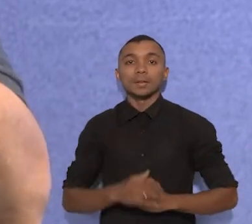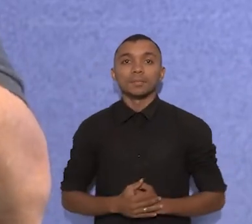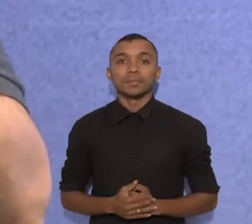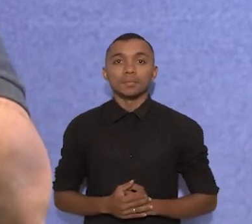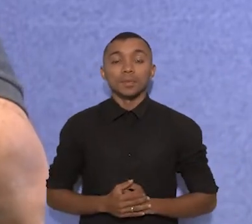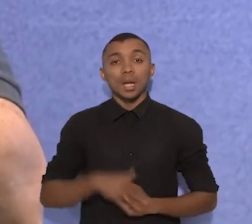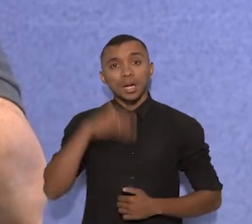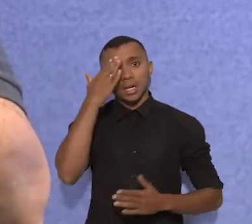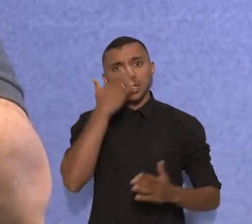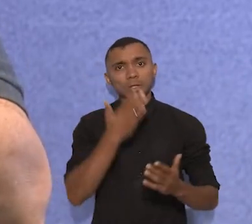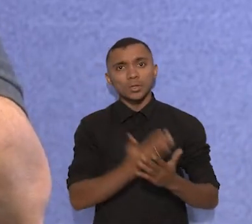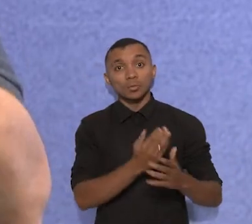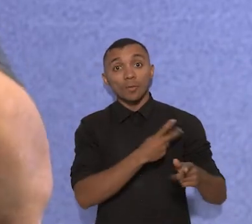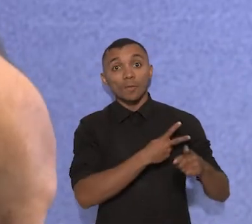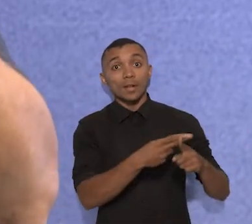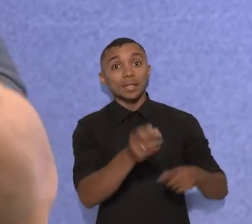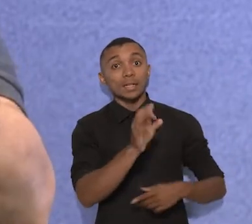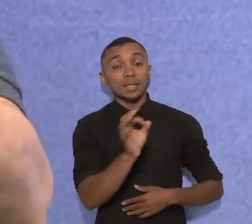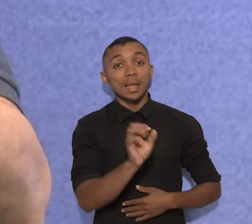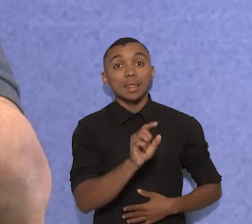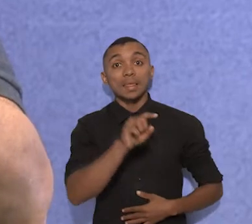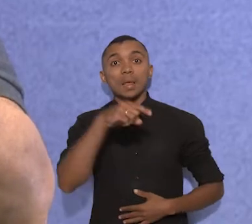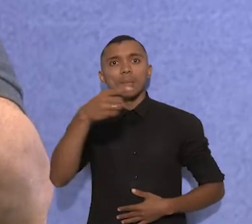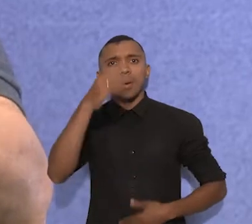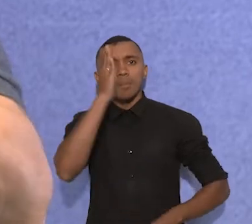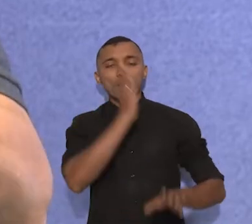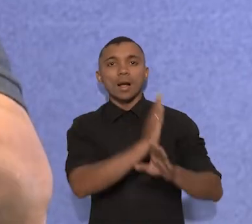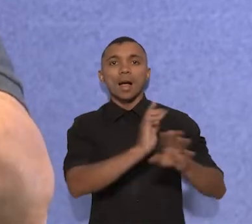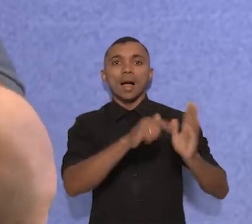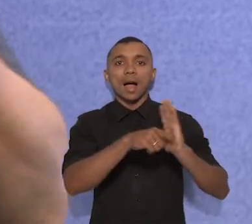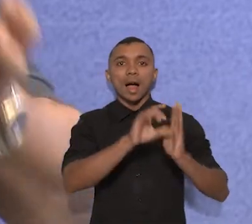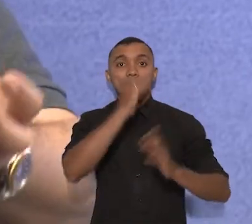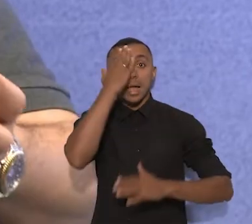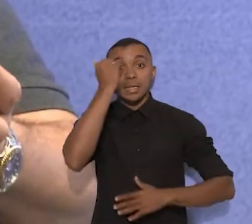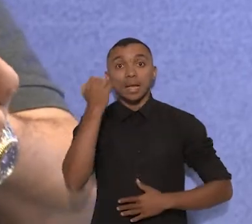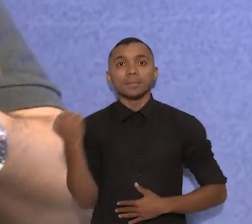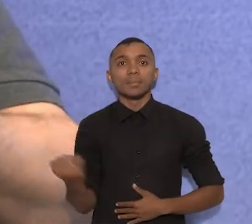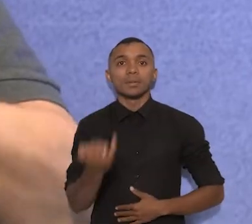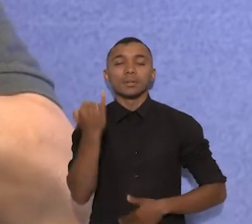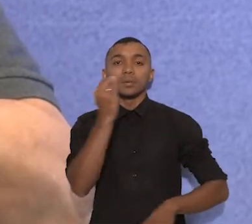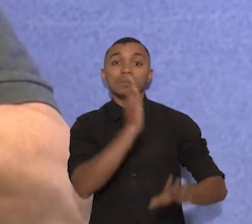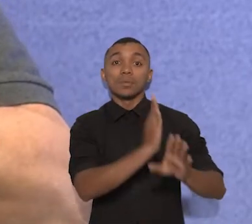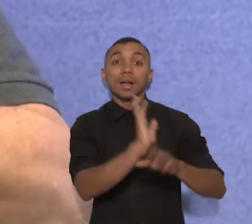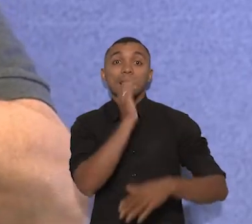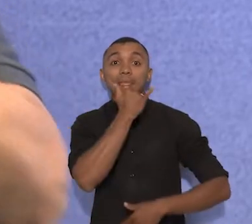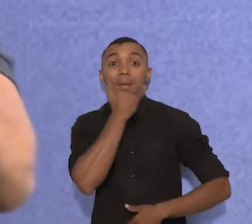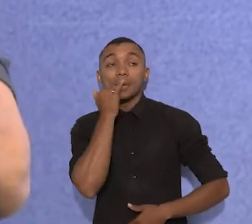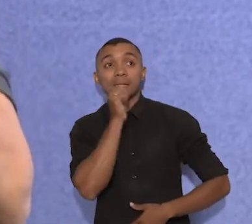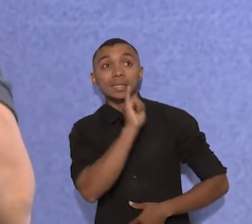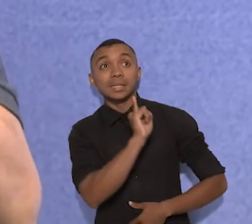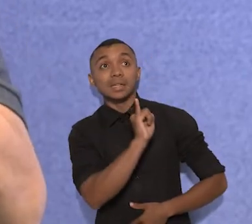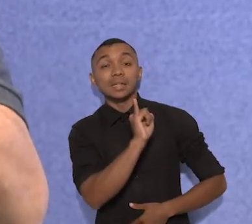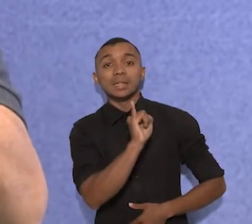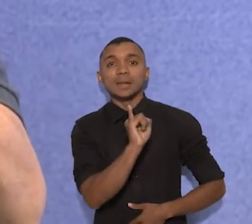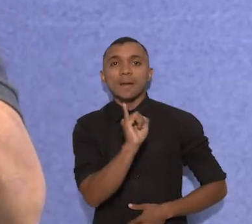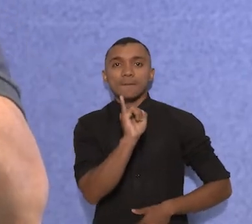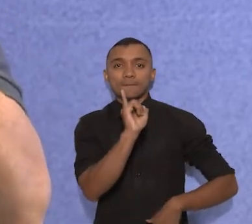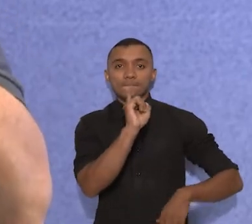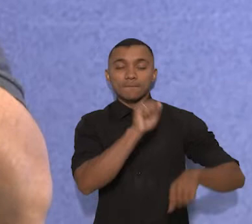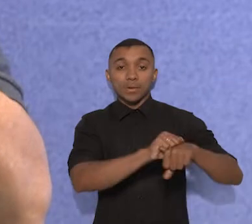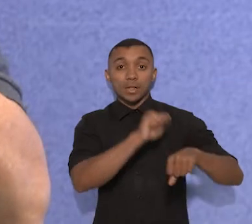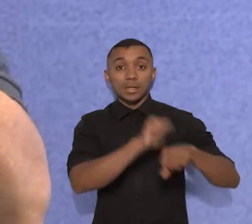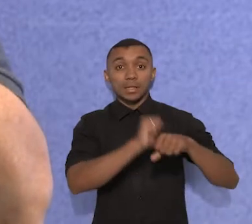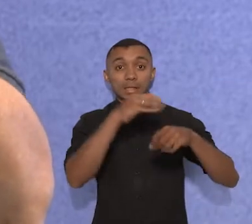que depois dessa vitória importantíssima, dadas as circunstâncias em que o Fortaleza se encontra no campeonato,